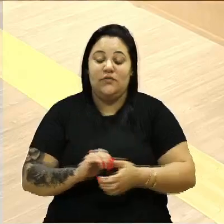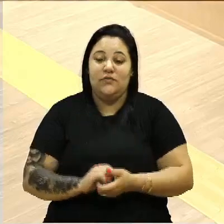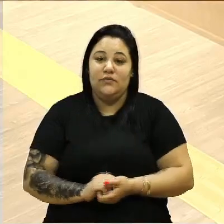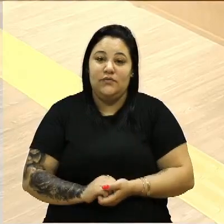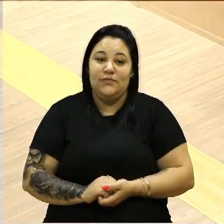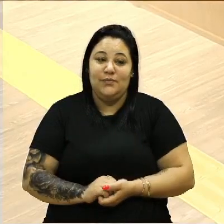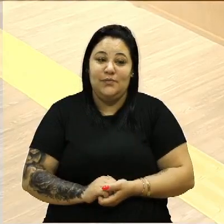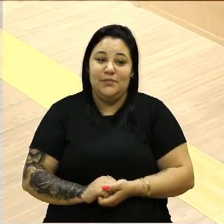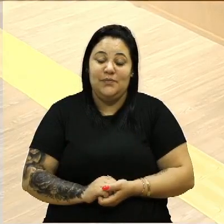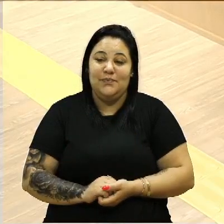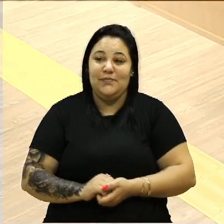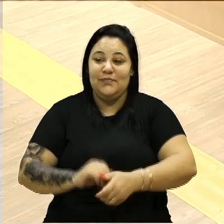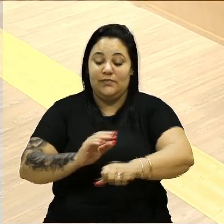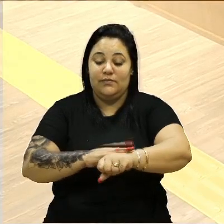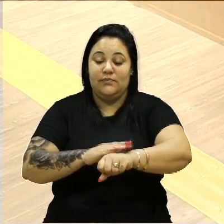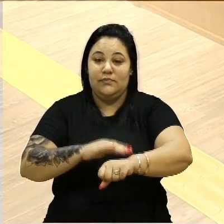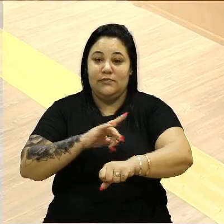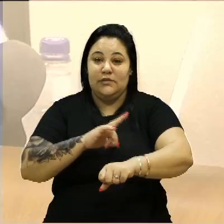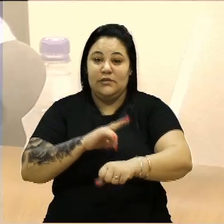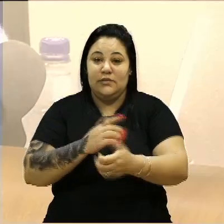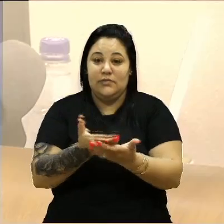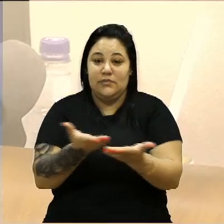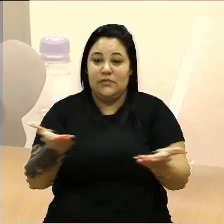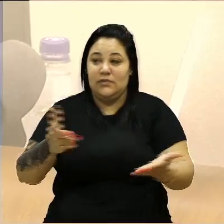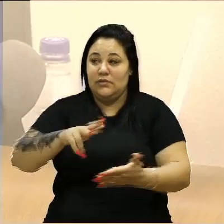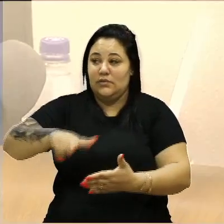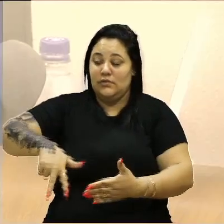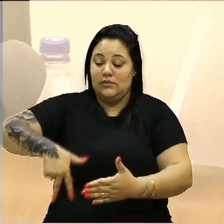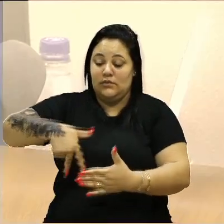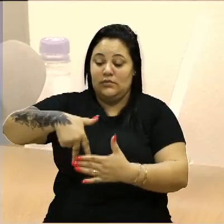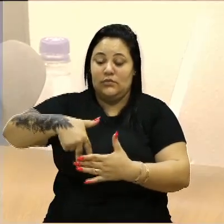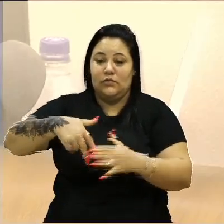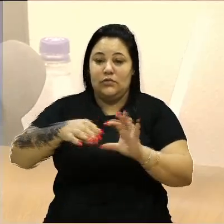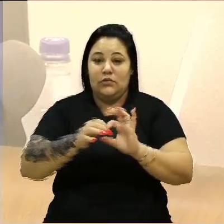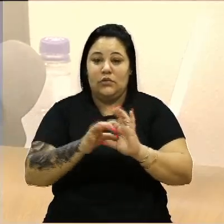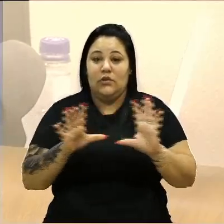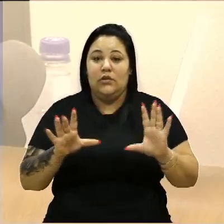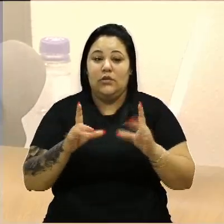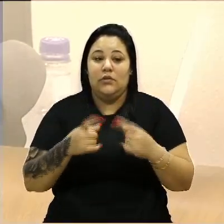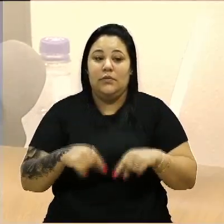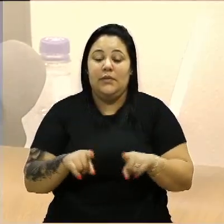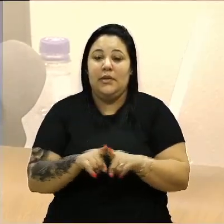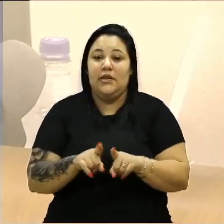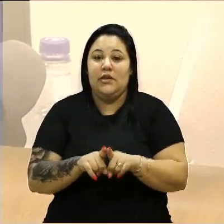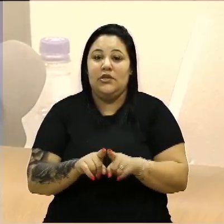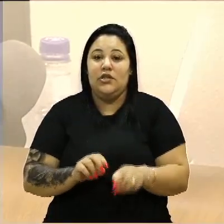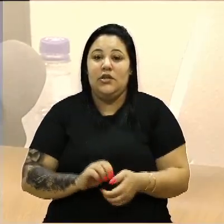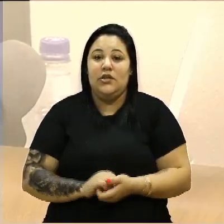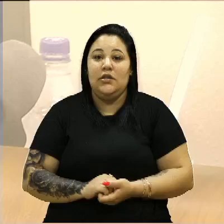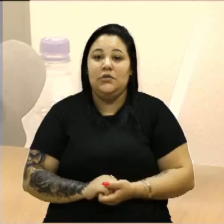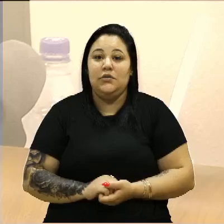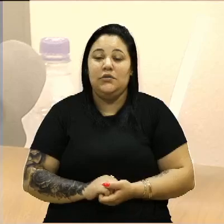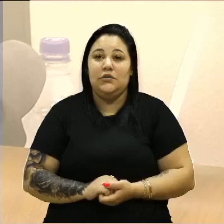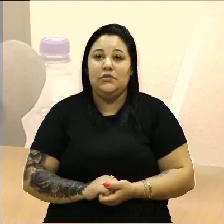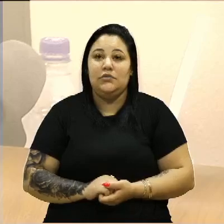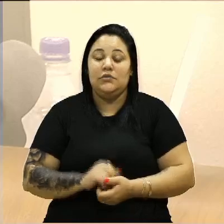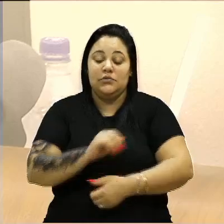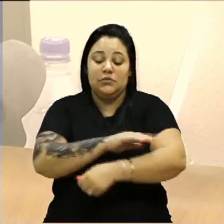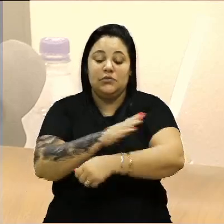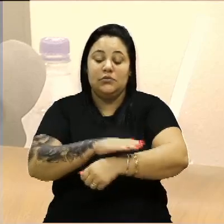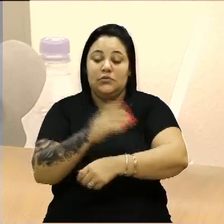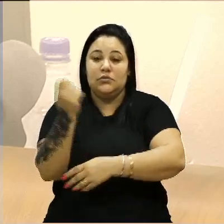Nesse momento, temos o espaço da Tribuna Livre, com a presença de representante do Centro Universitário da Serra Gaúcha,